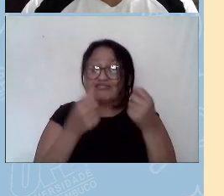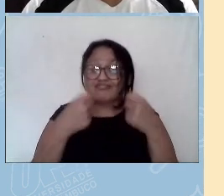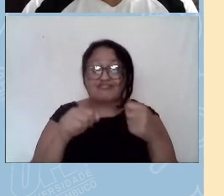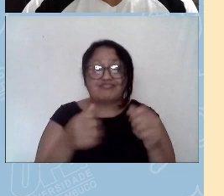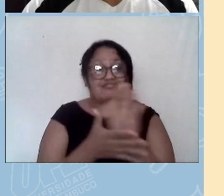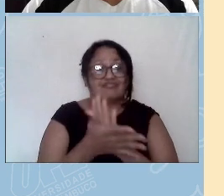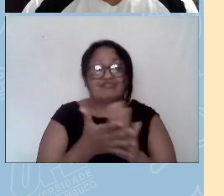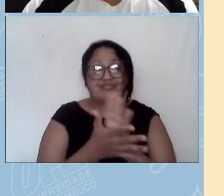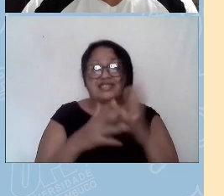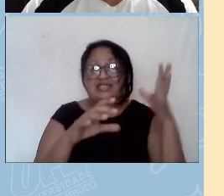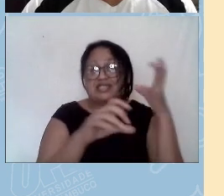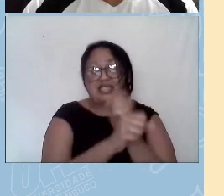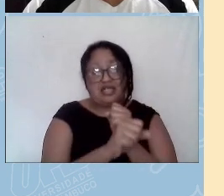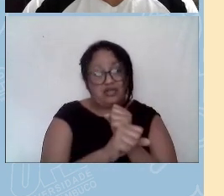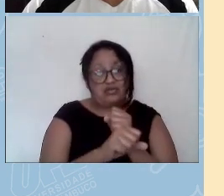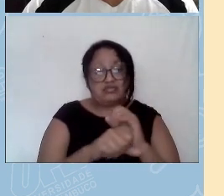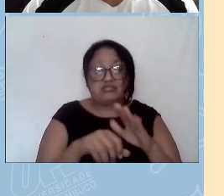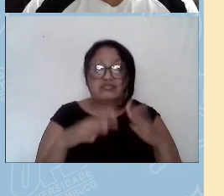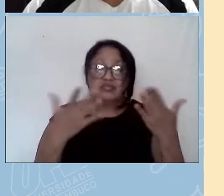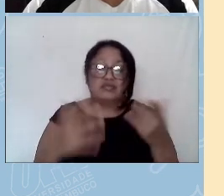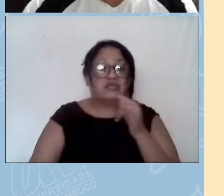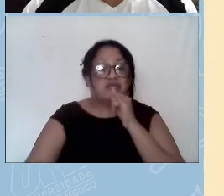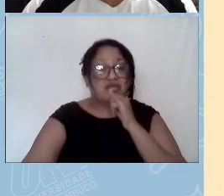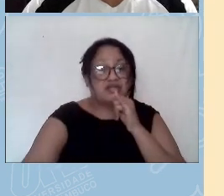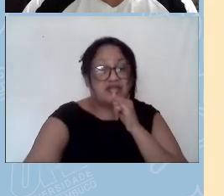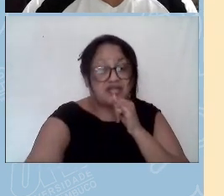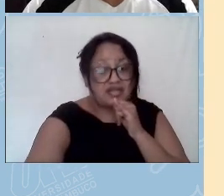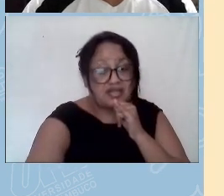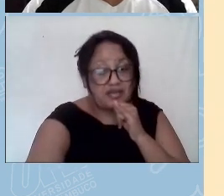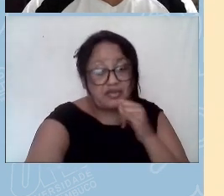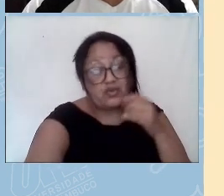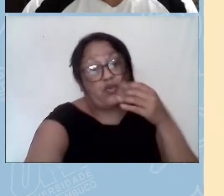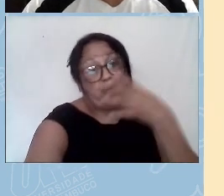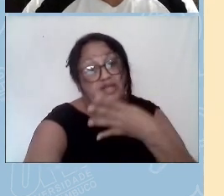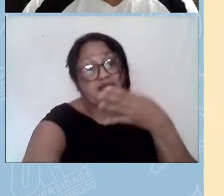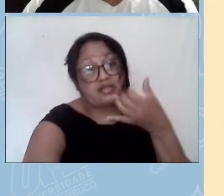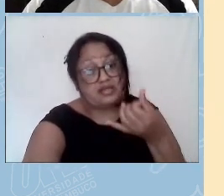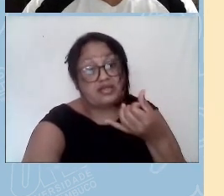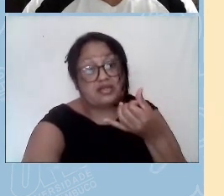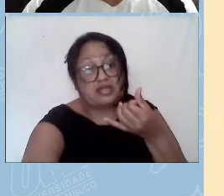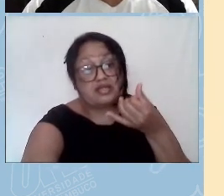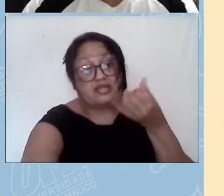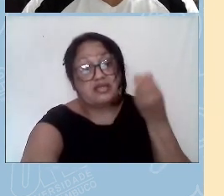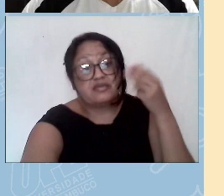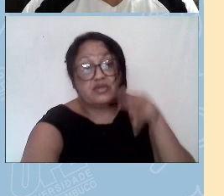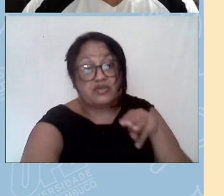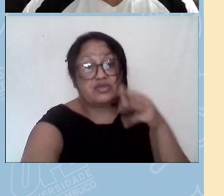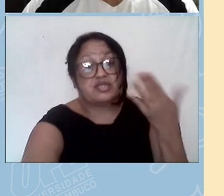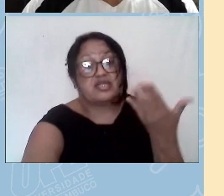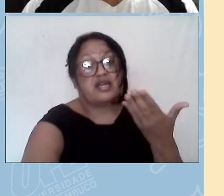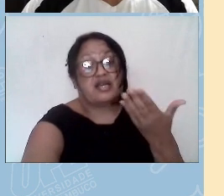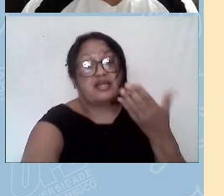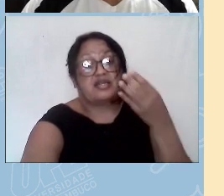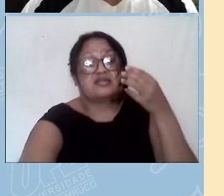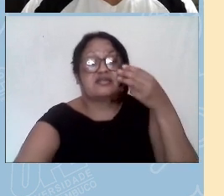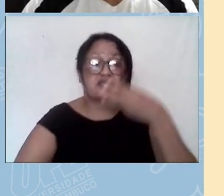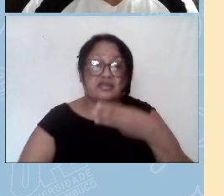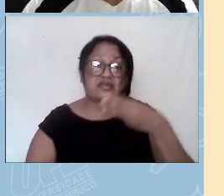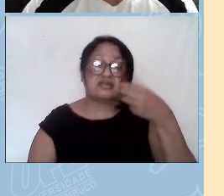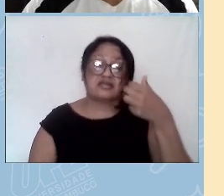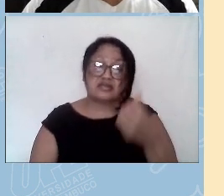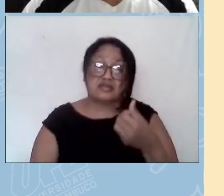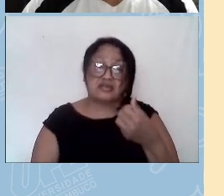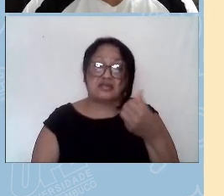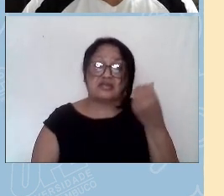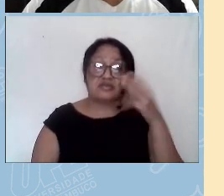sofisticado como por exemplo a opção 46 milhões também a de 36 milhões e a